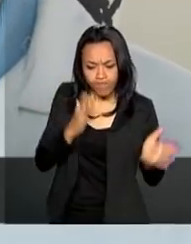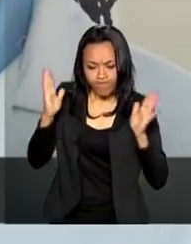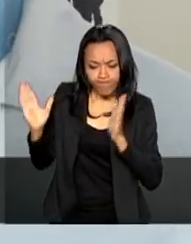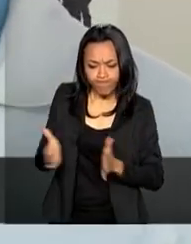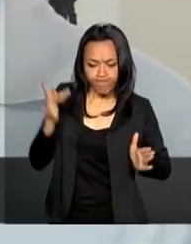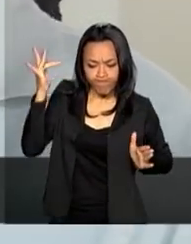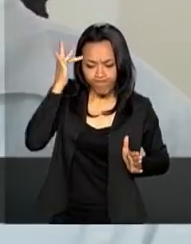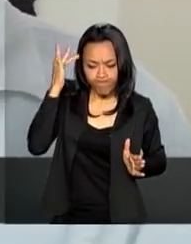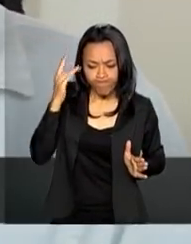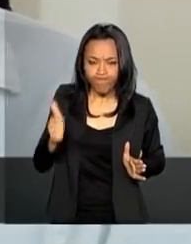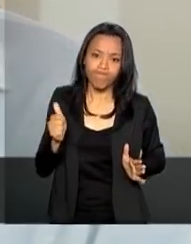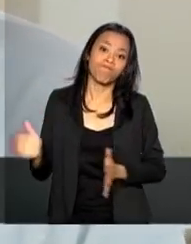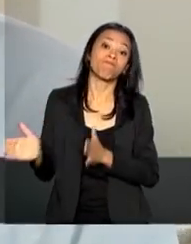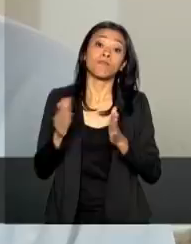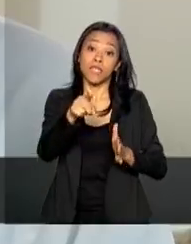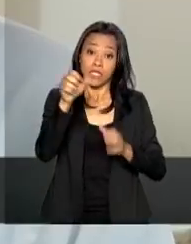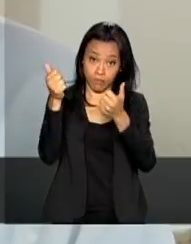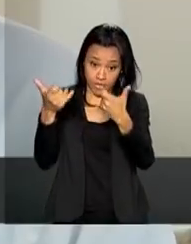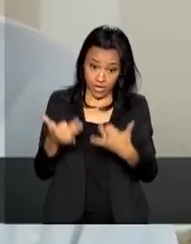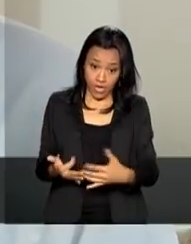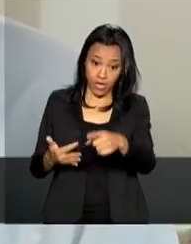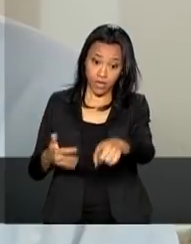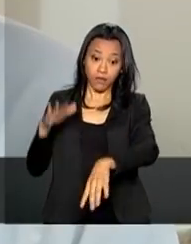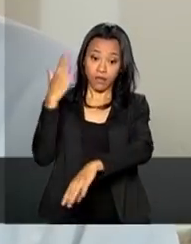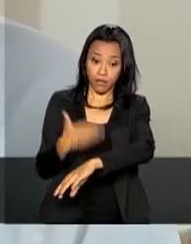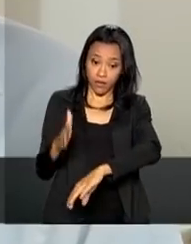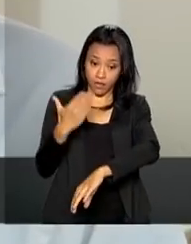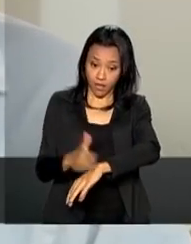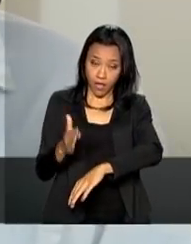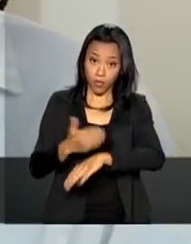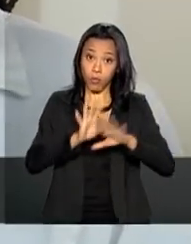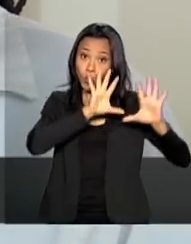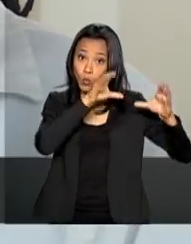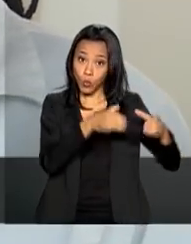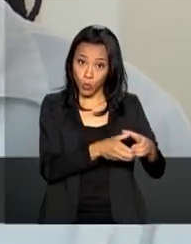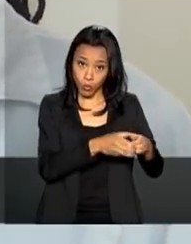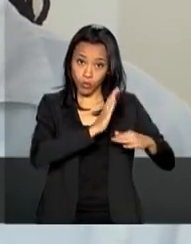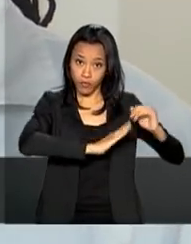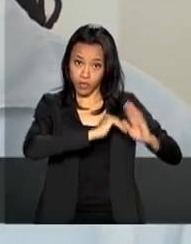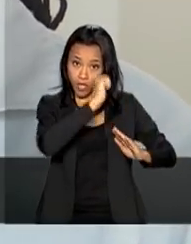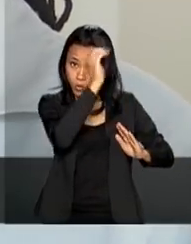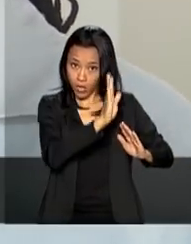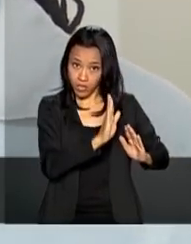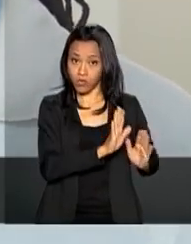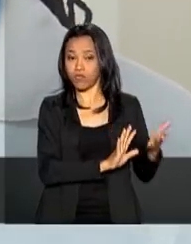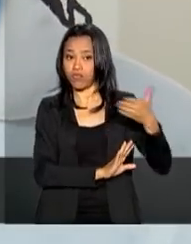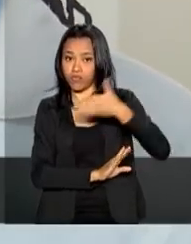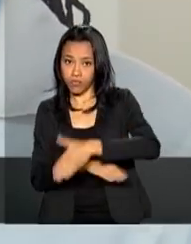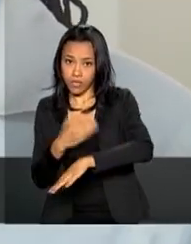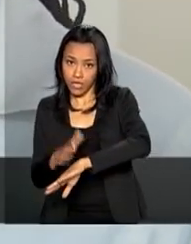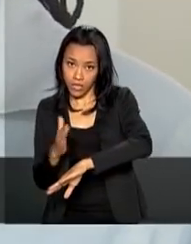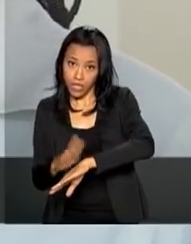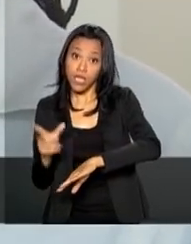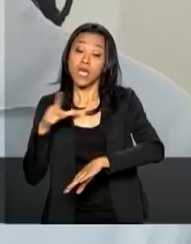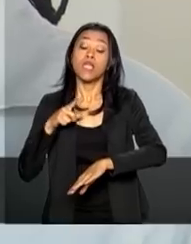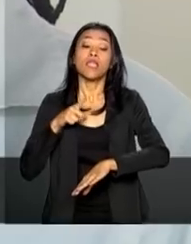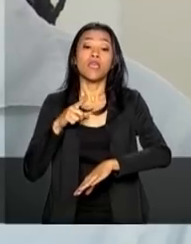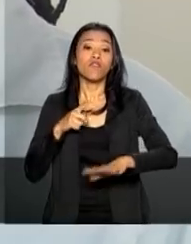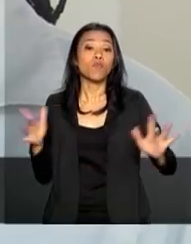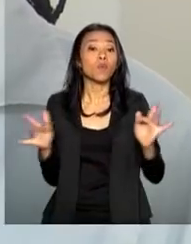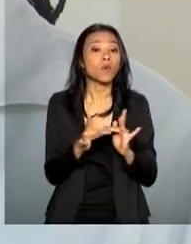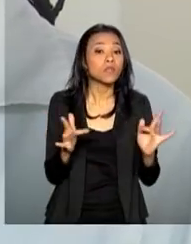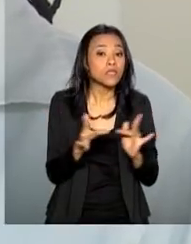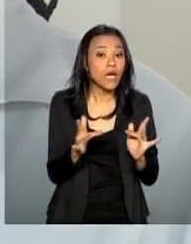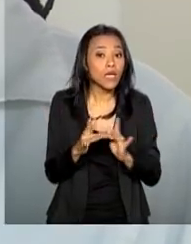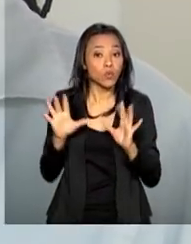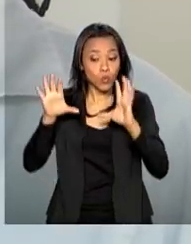são capacitados pela equipe brasileira e também tivemos um intercâmbio em que uma equipe daqui